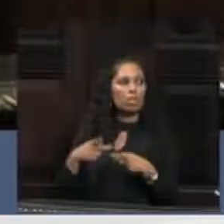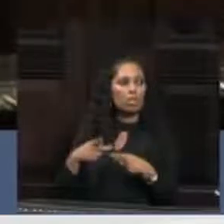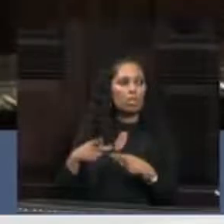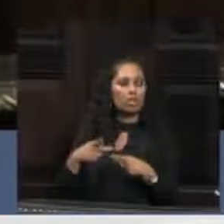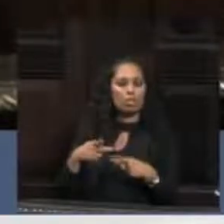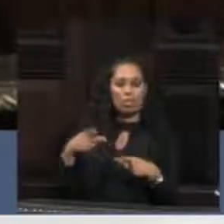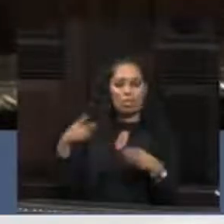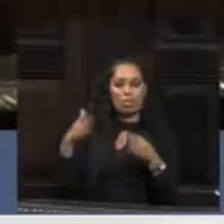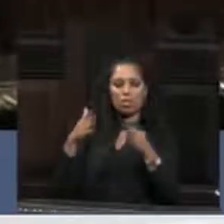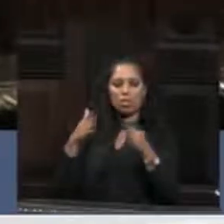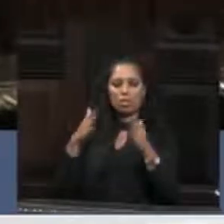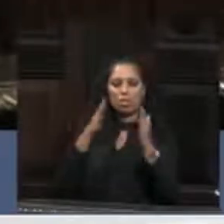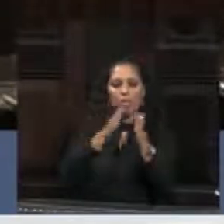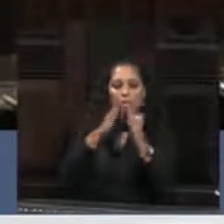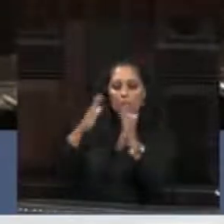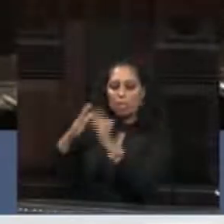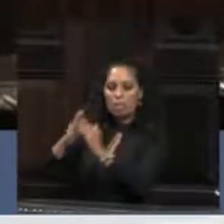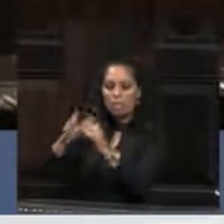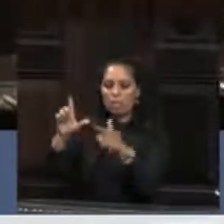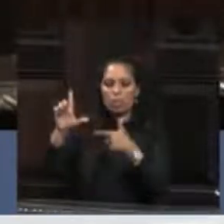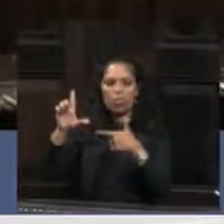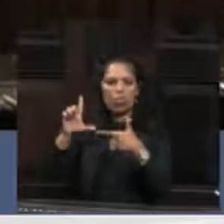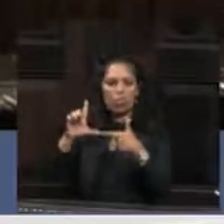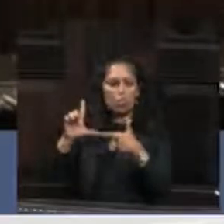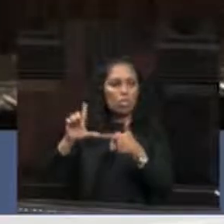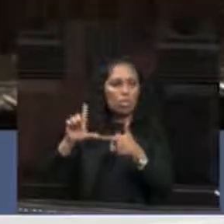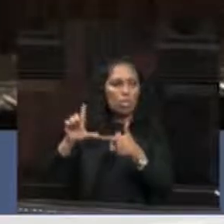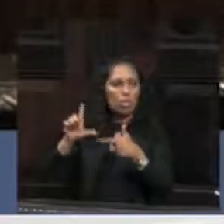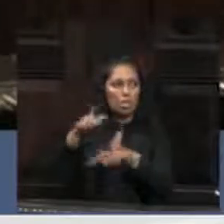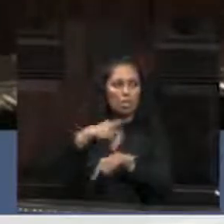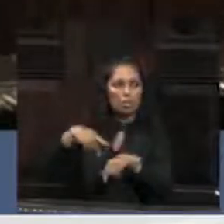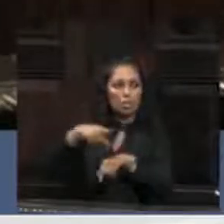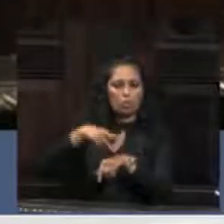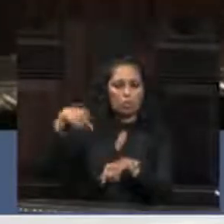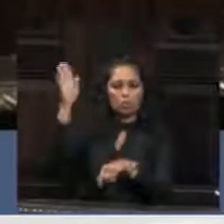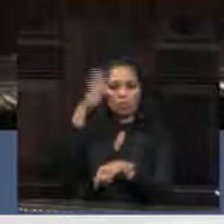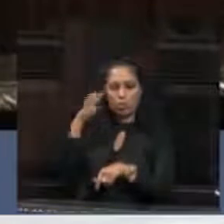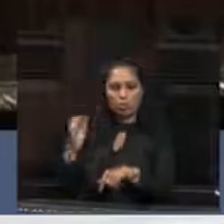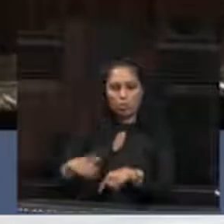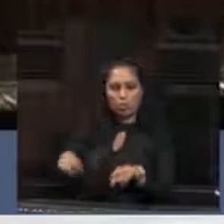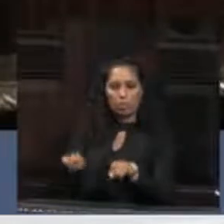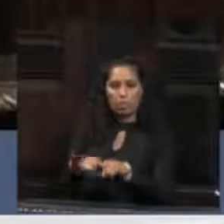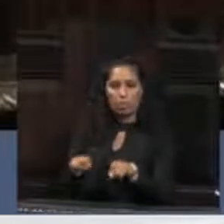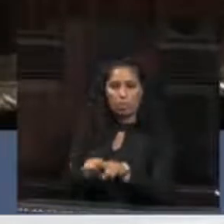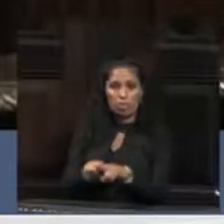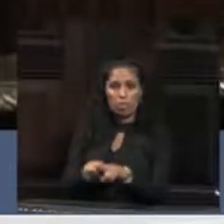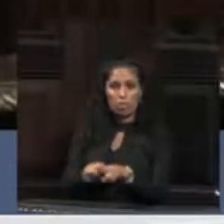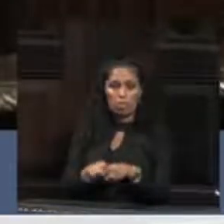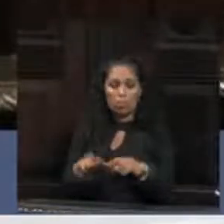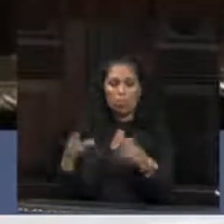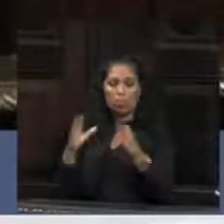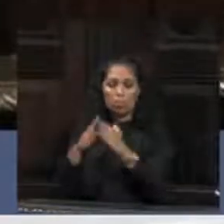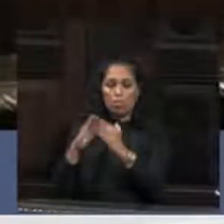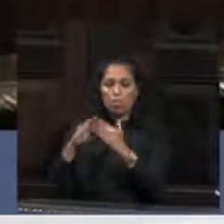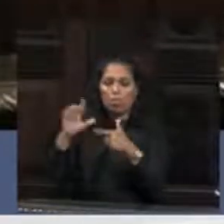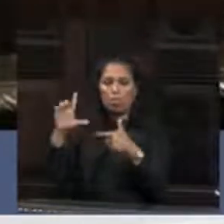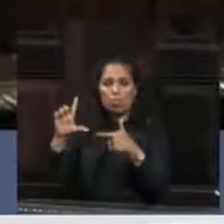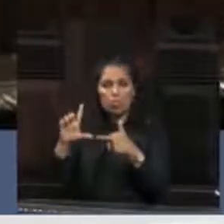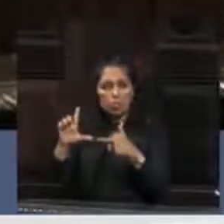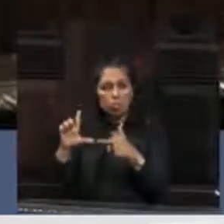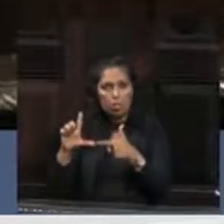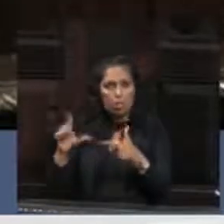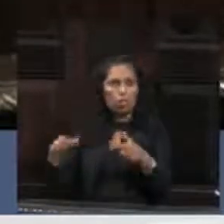parlamentos brasileiros, e não só no parlamento, nas casas legislativas, e